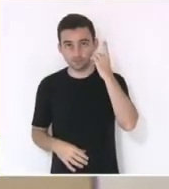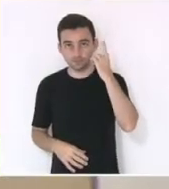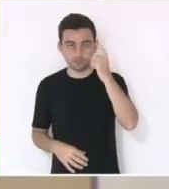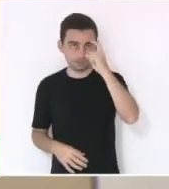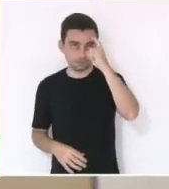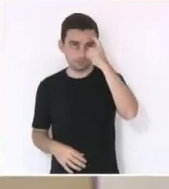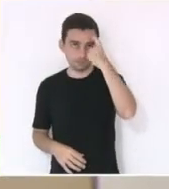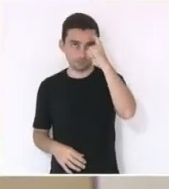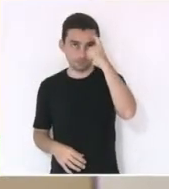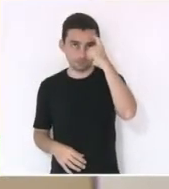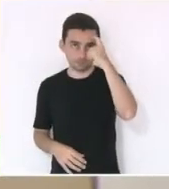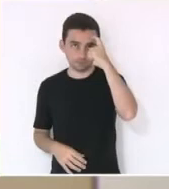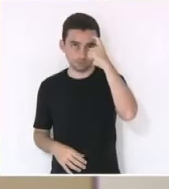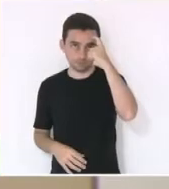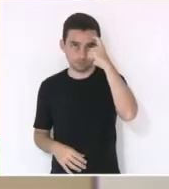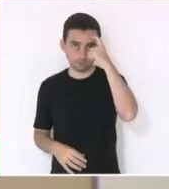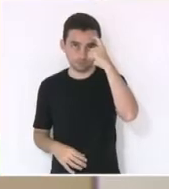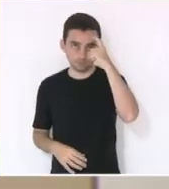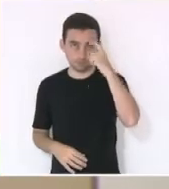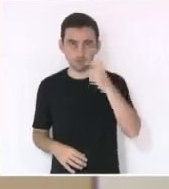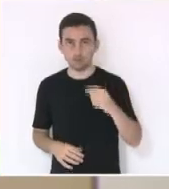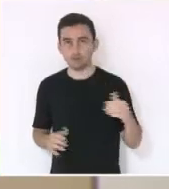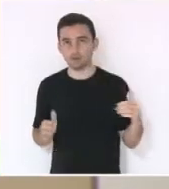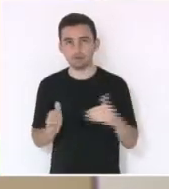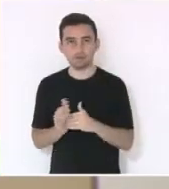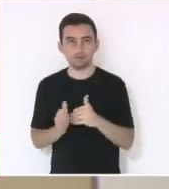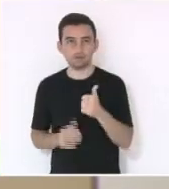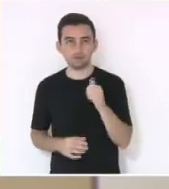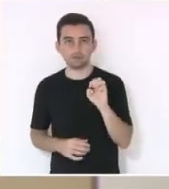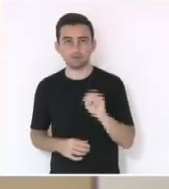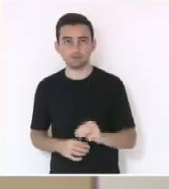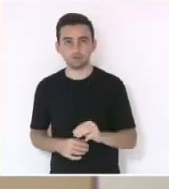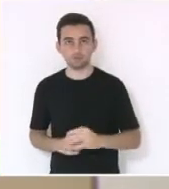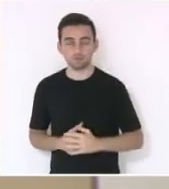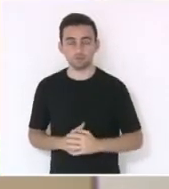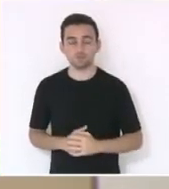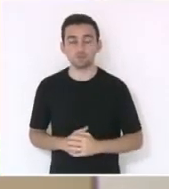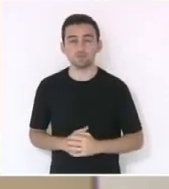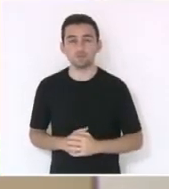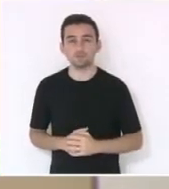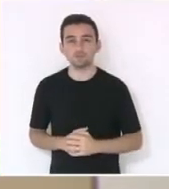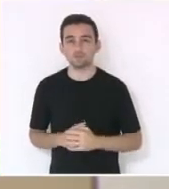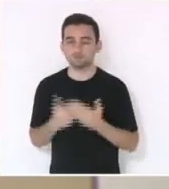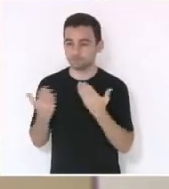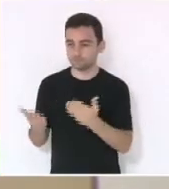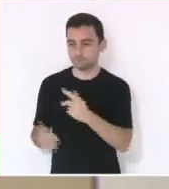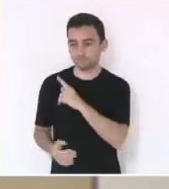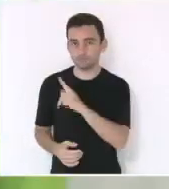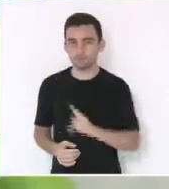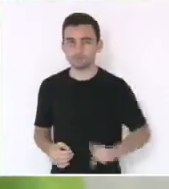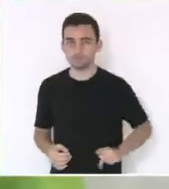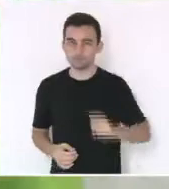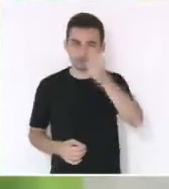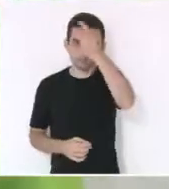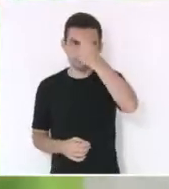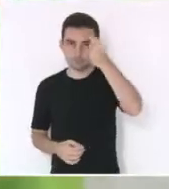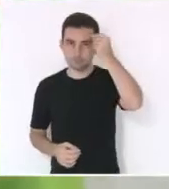Comim para fazer o seu pronunciamento por até 10 minutos. Senhora Presidente, Dirce